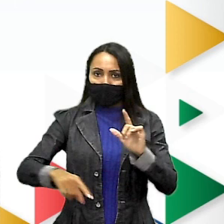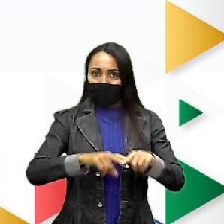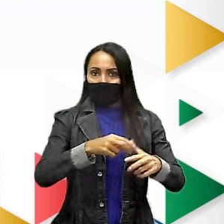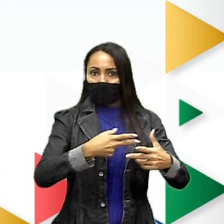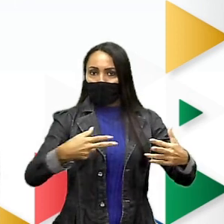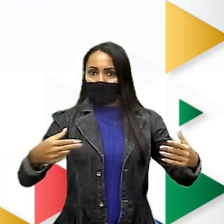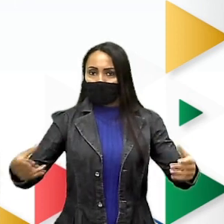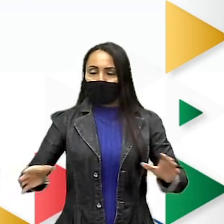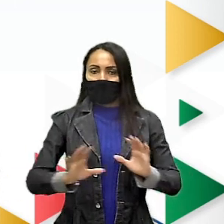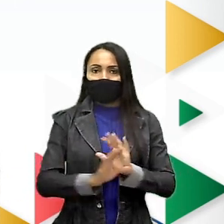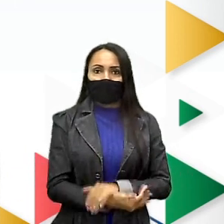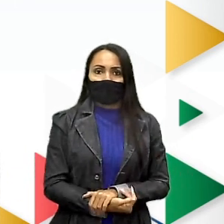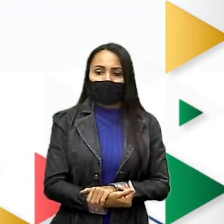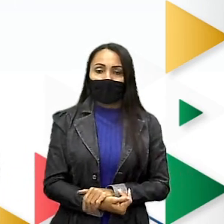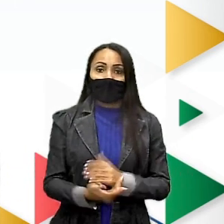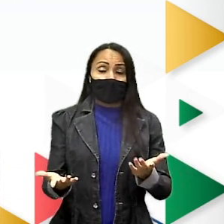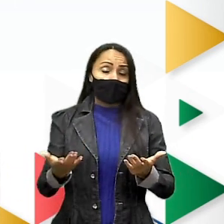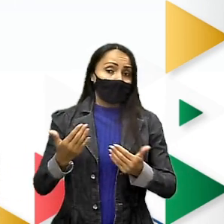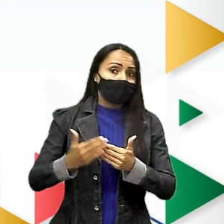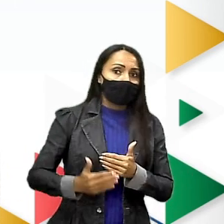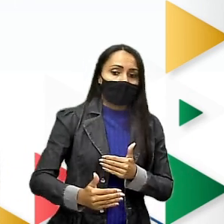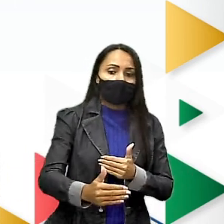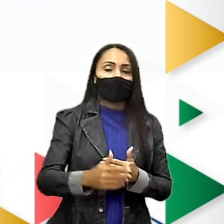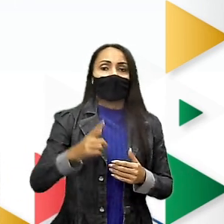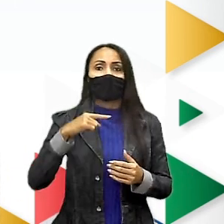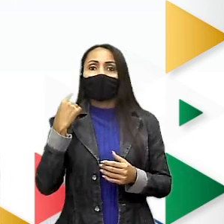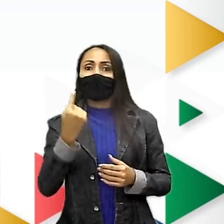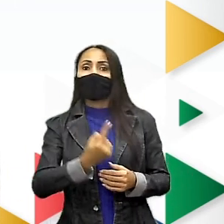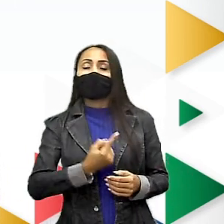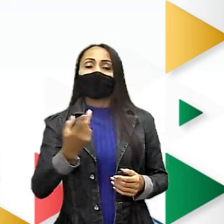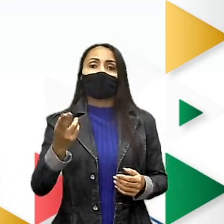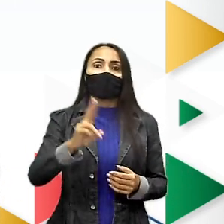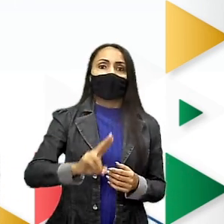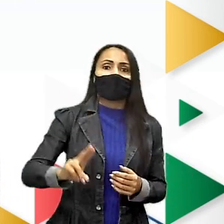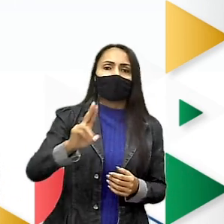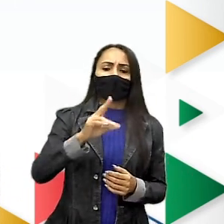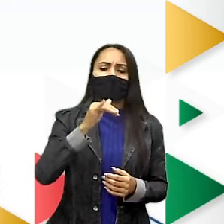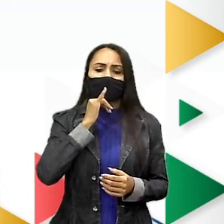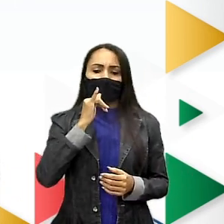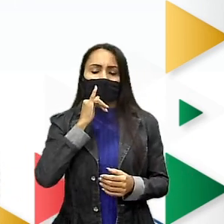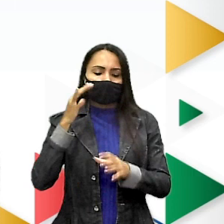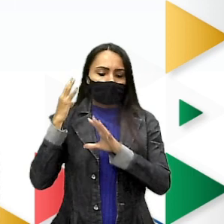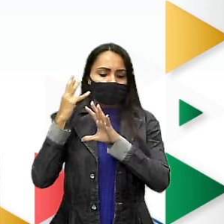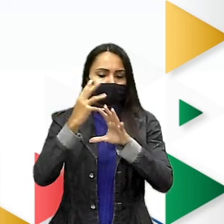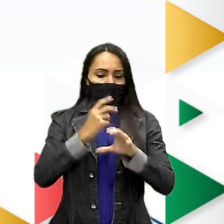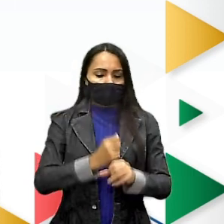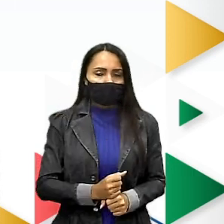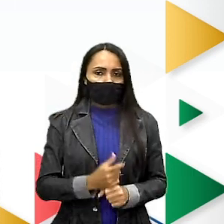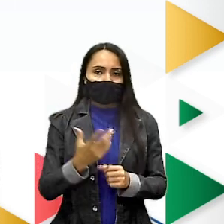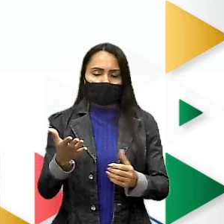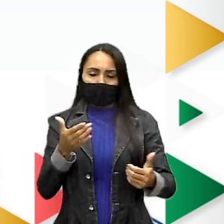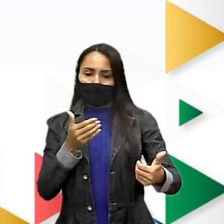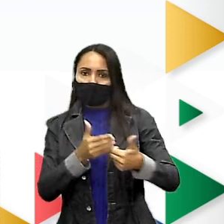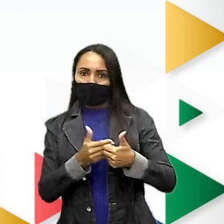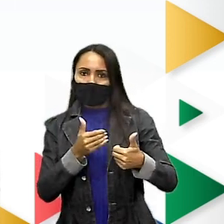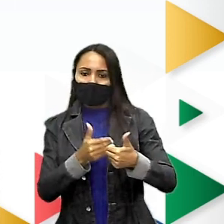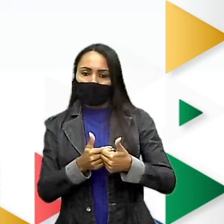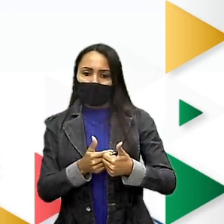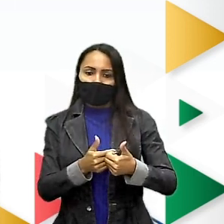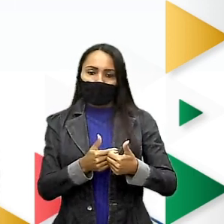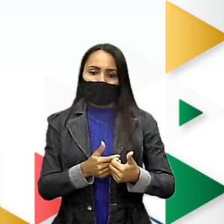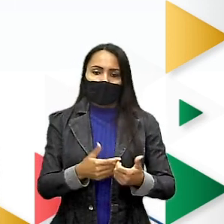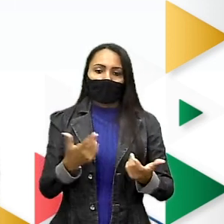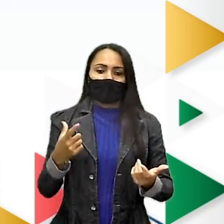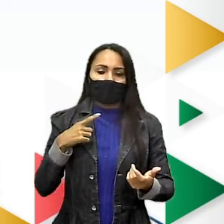concorda? Então, a partir disso, nós vamos utilizar aí um exemplo, somando-se as potências aproximadas gastas, teremos